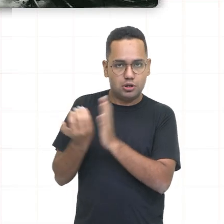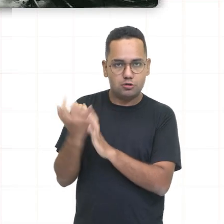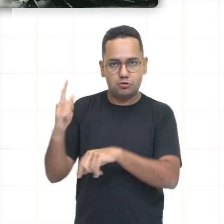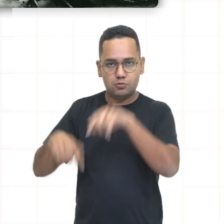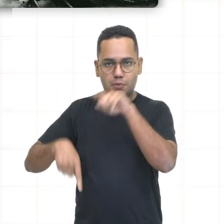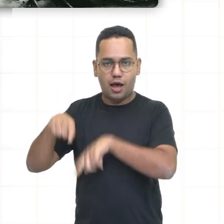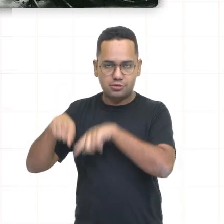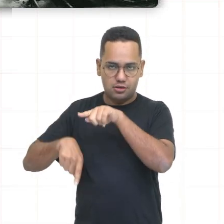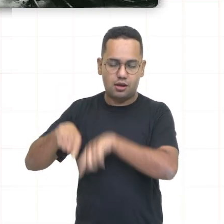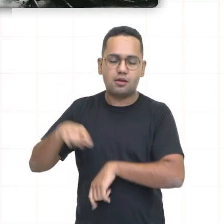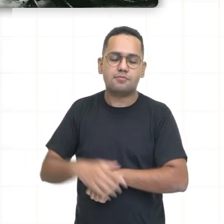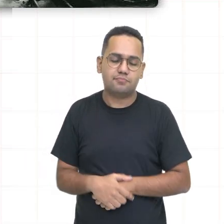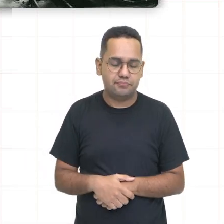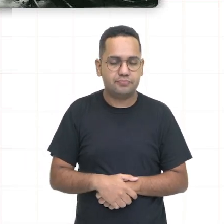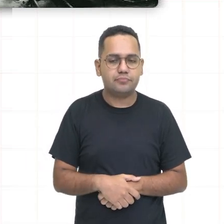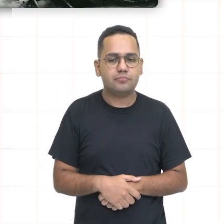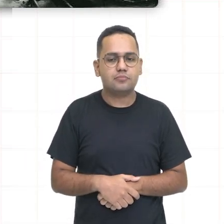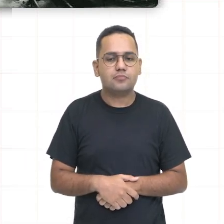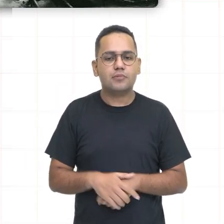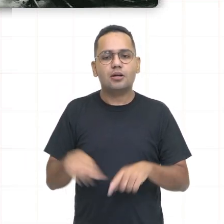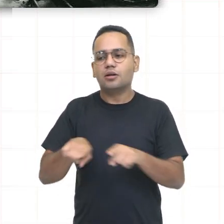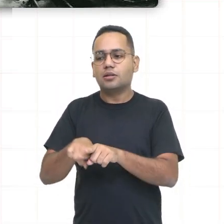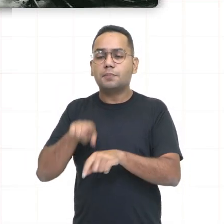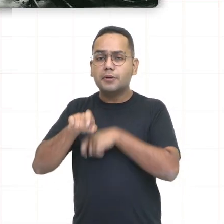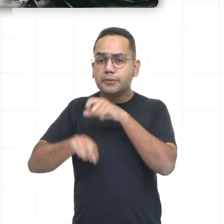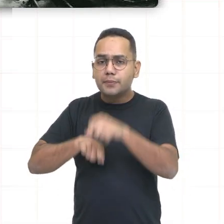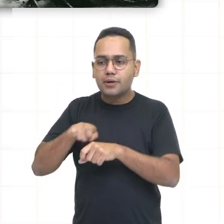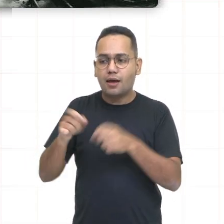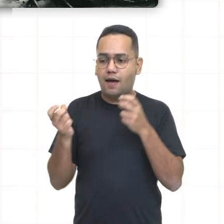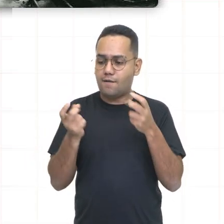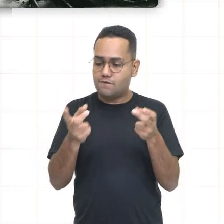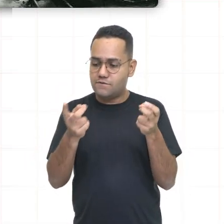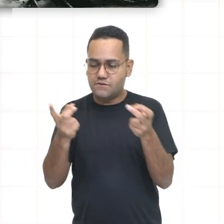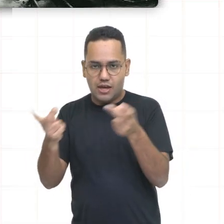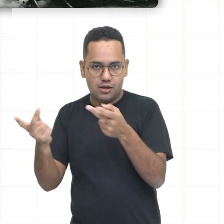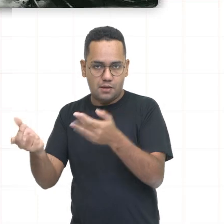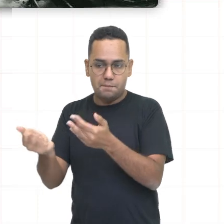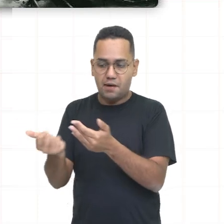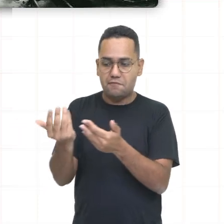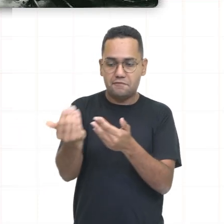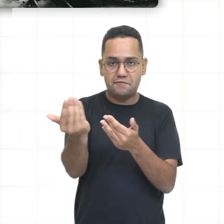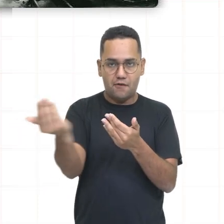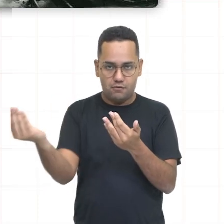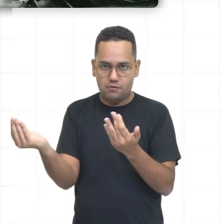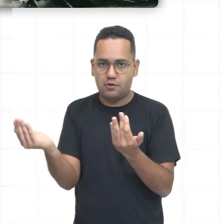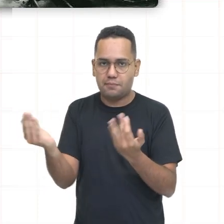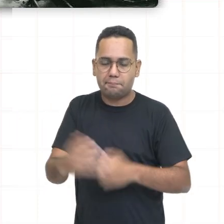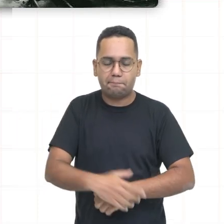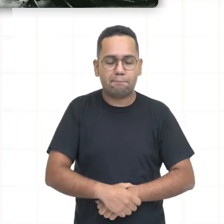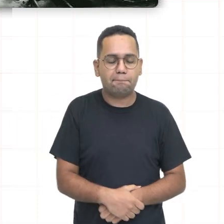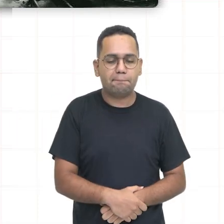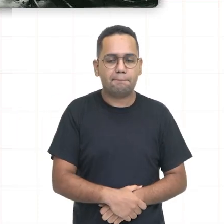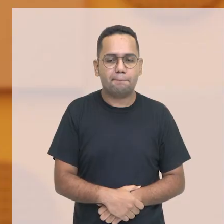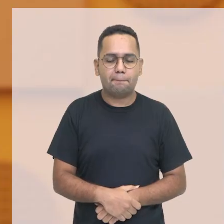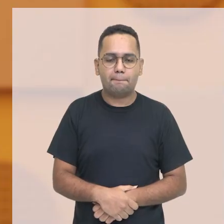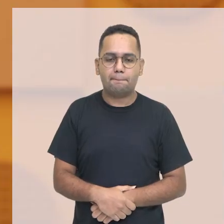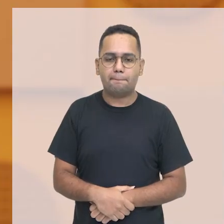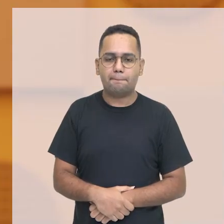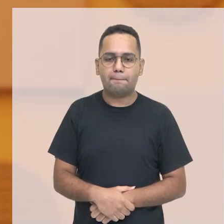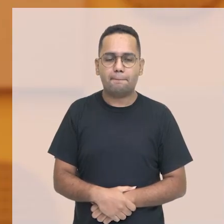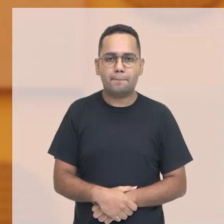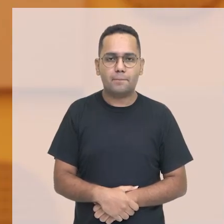da necessidade de buscar novos mercados consumidores para produtos industrializados e também